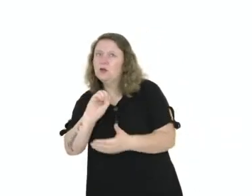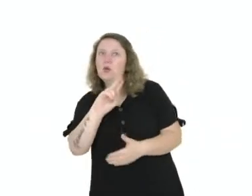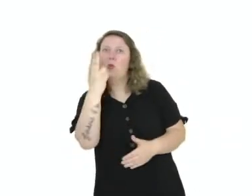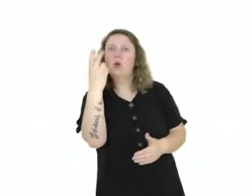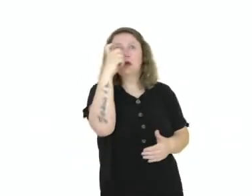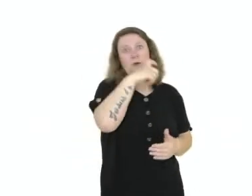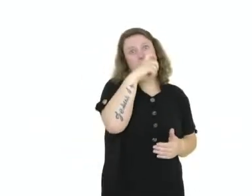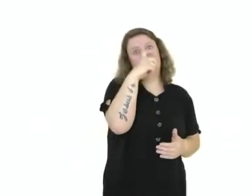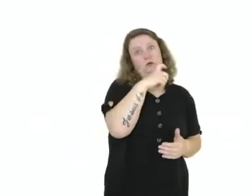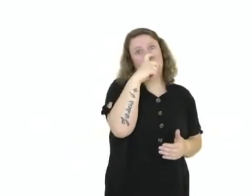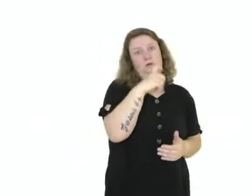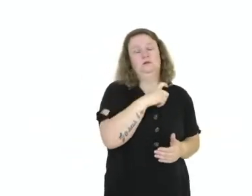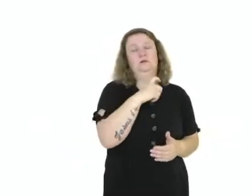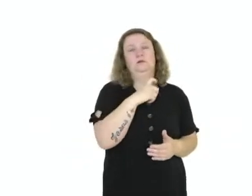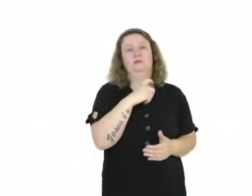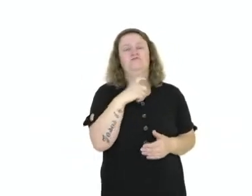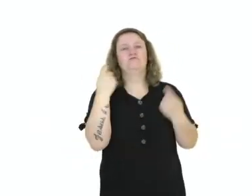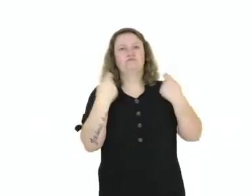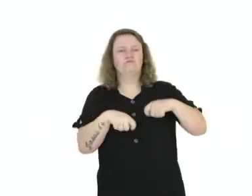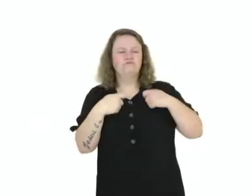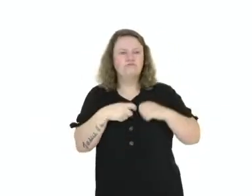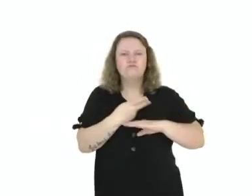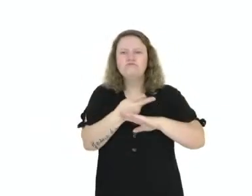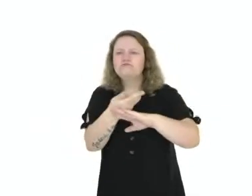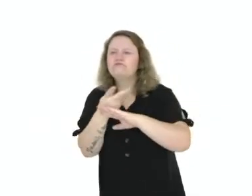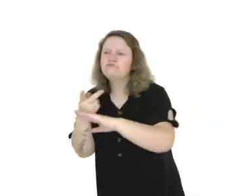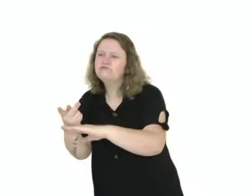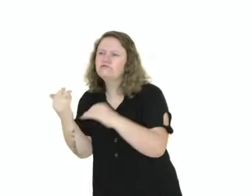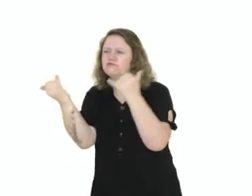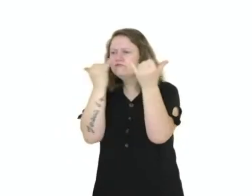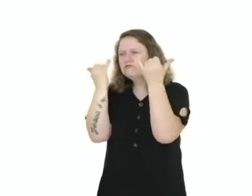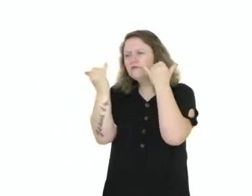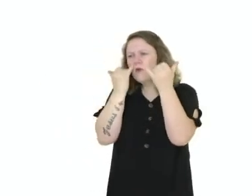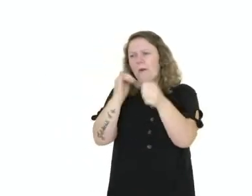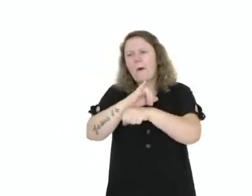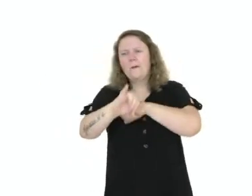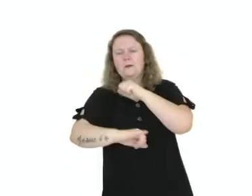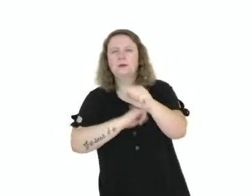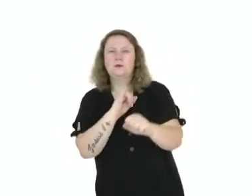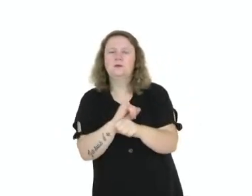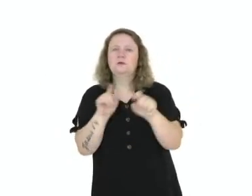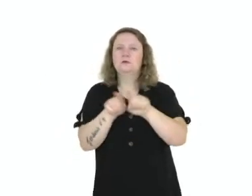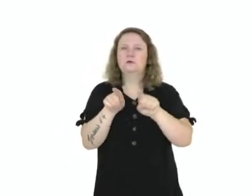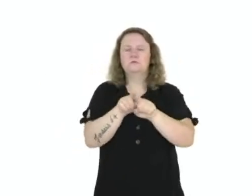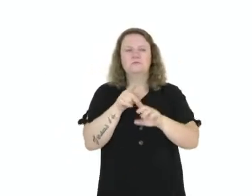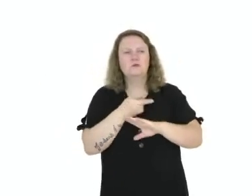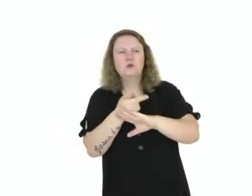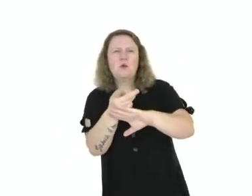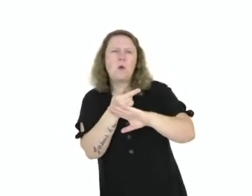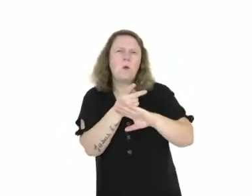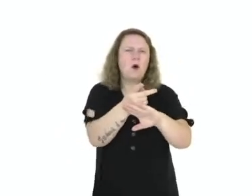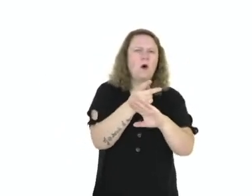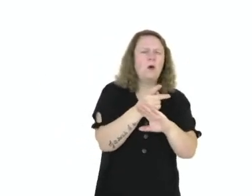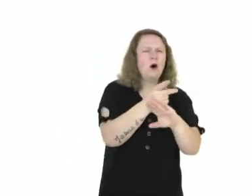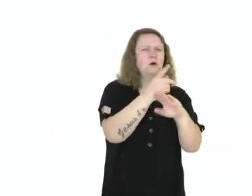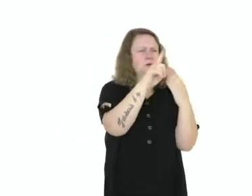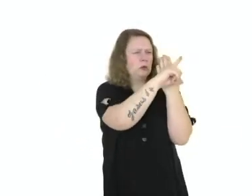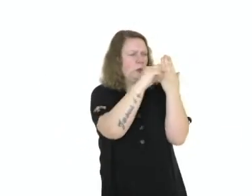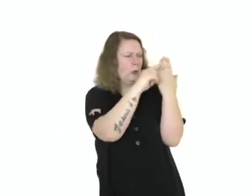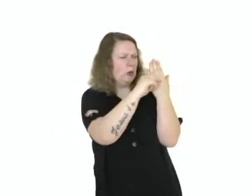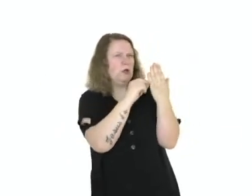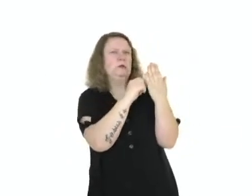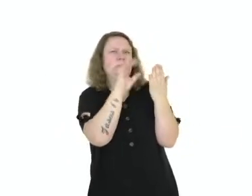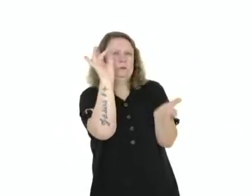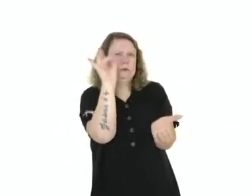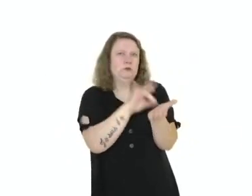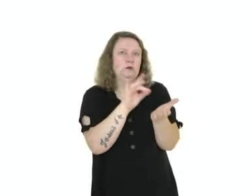e encontrar formas de checar as informações online, buscando as fontes originais dos fatos ou